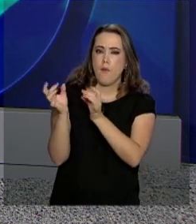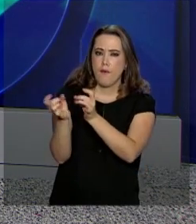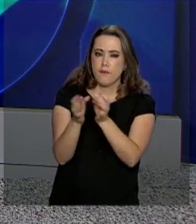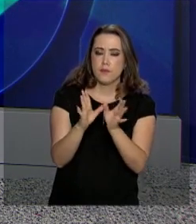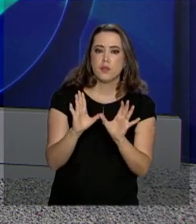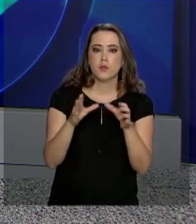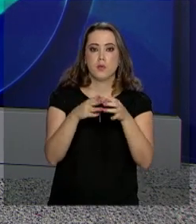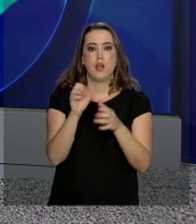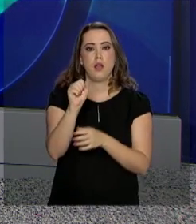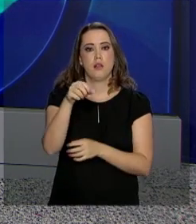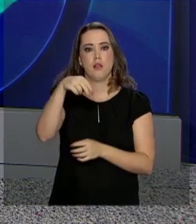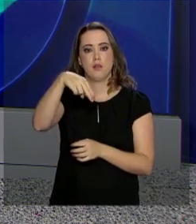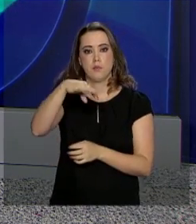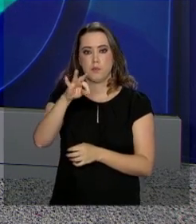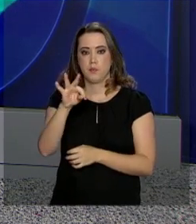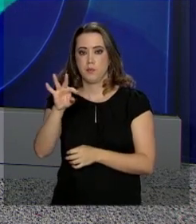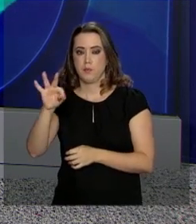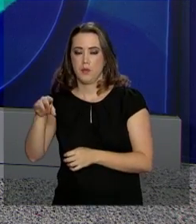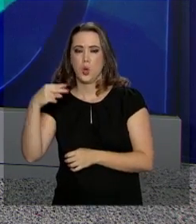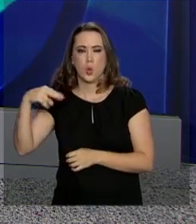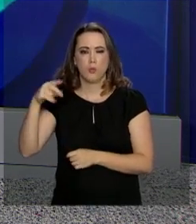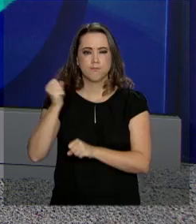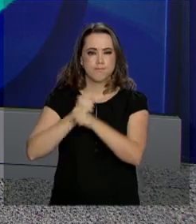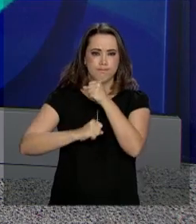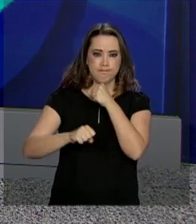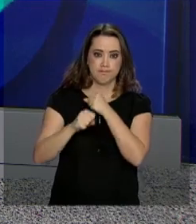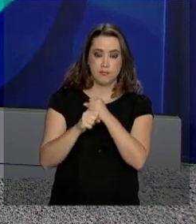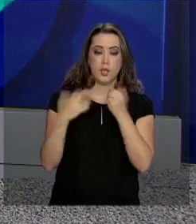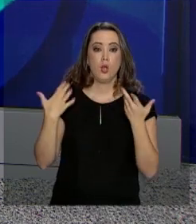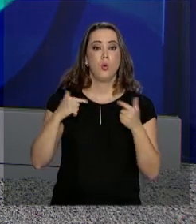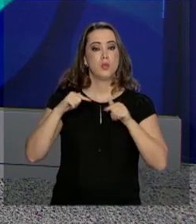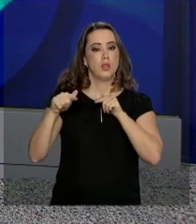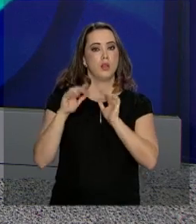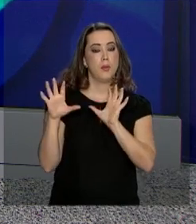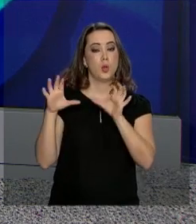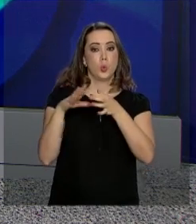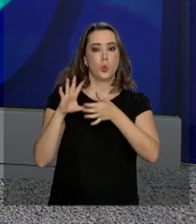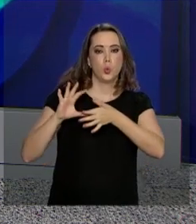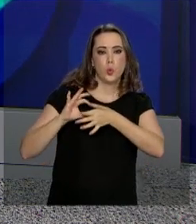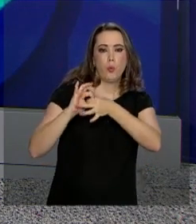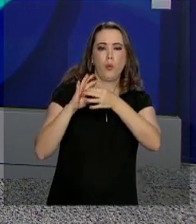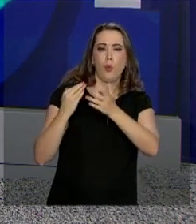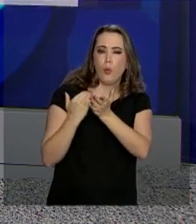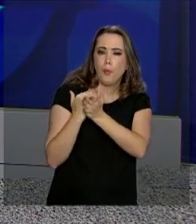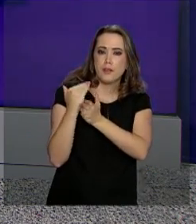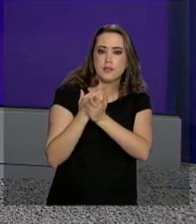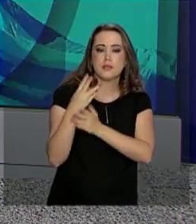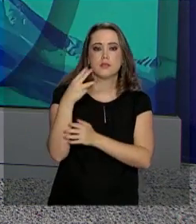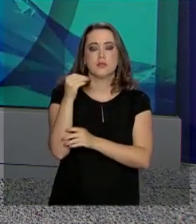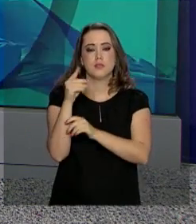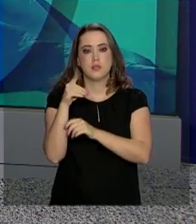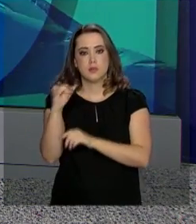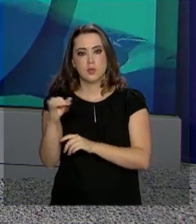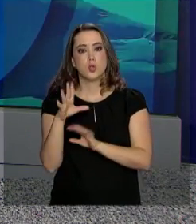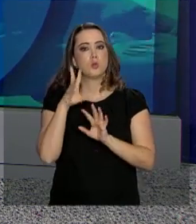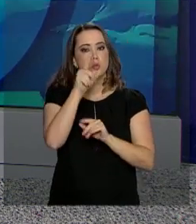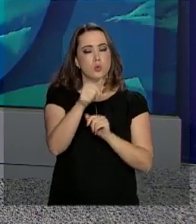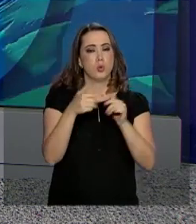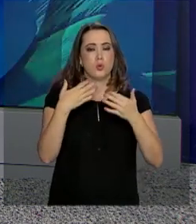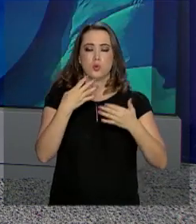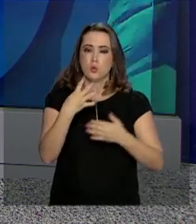de Transportes Terrestres em novembro do ano passado. As operações do consórcio devem começar em 30 dias. Todos